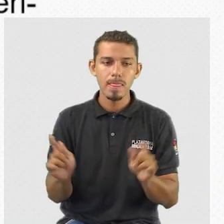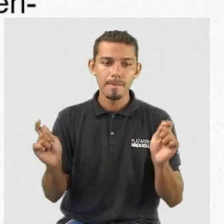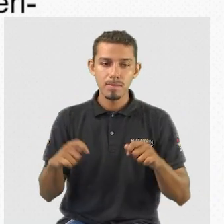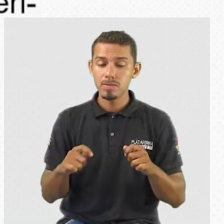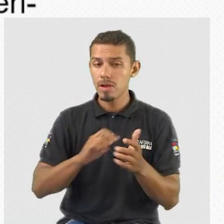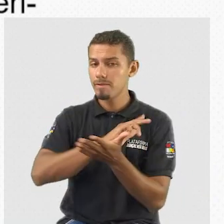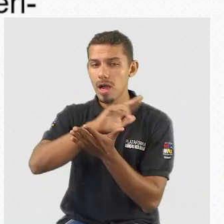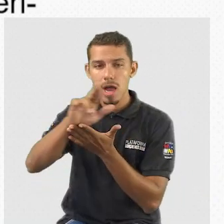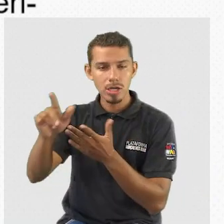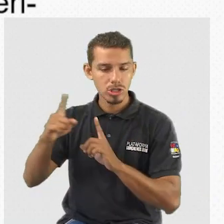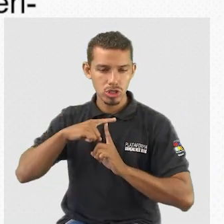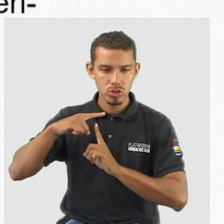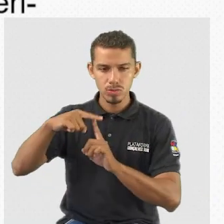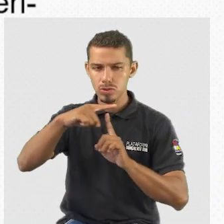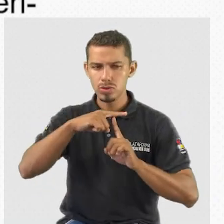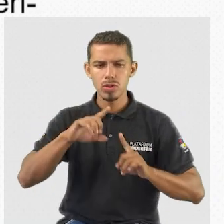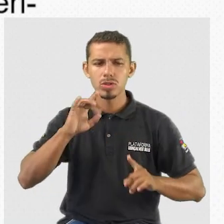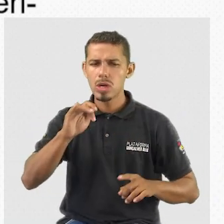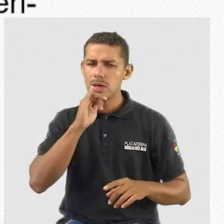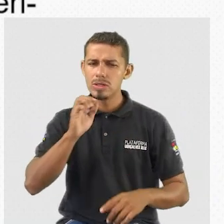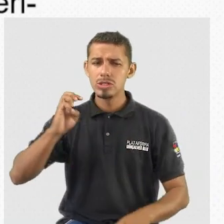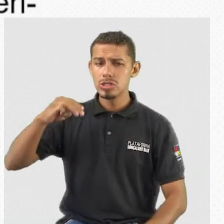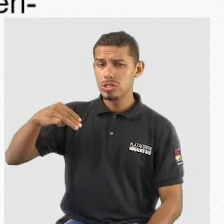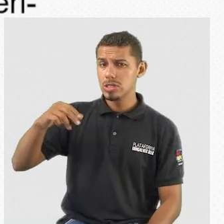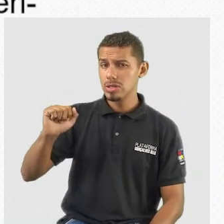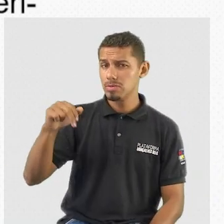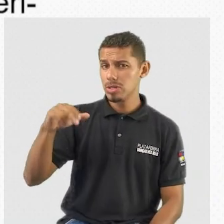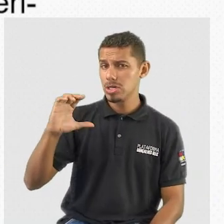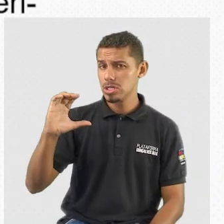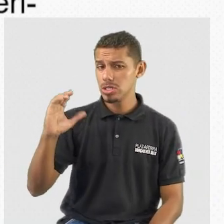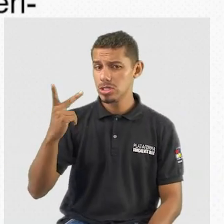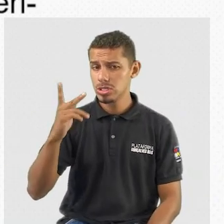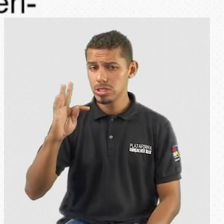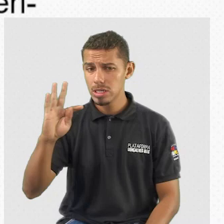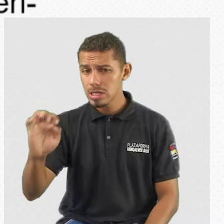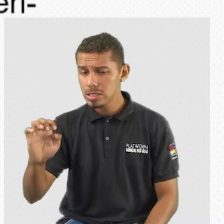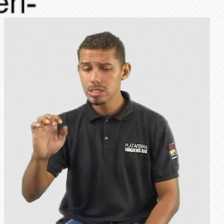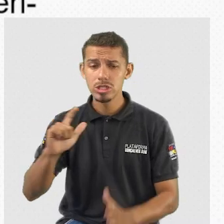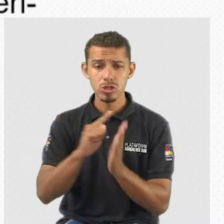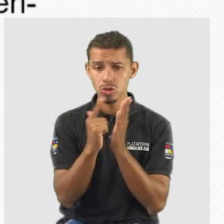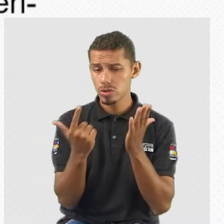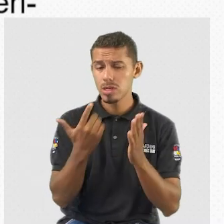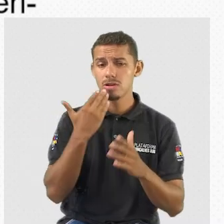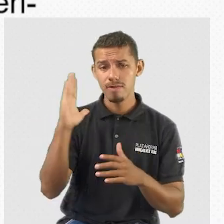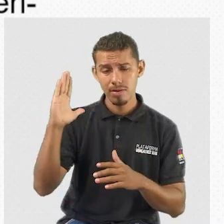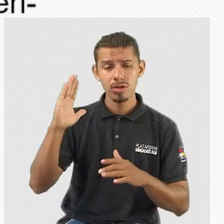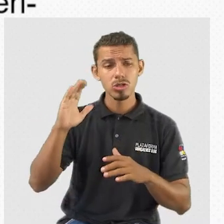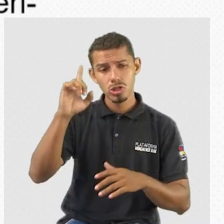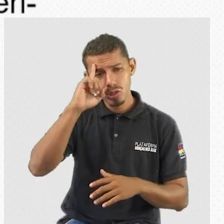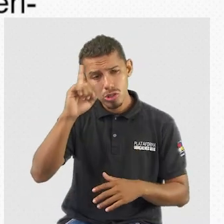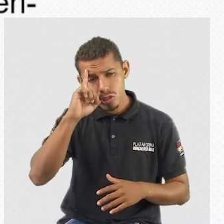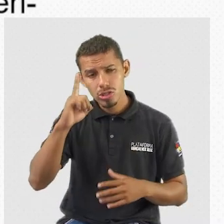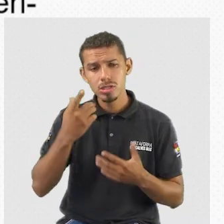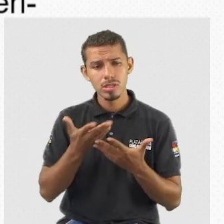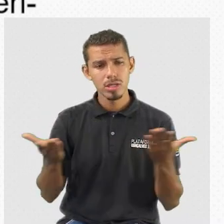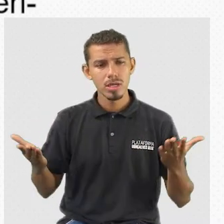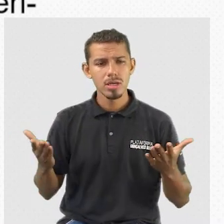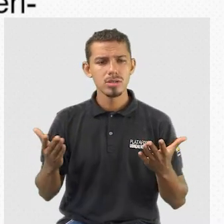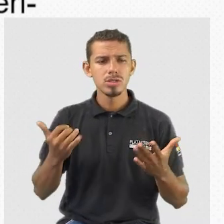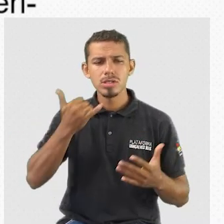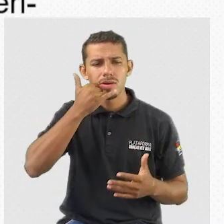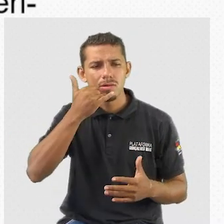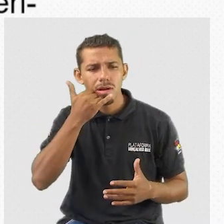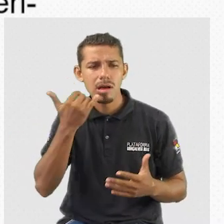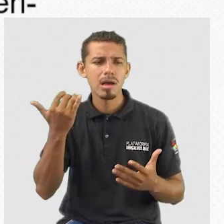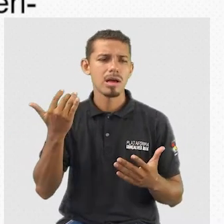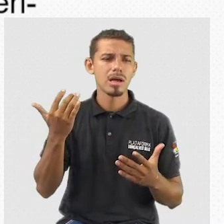para diversos tipos, não só de manchetes, né, de jornal, mas de afirmações no cotidiano, coisas que a gente vê no celular,